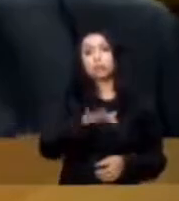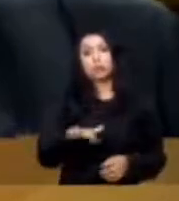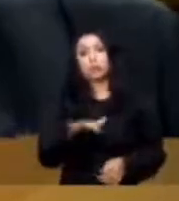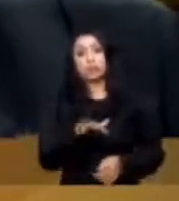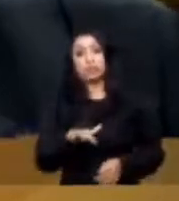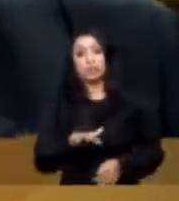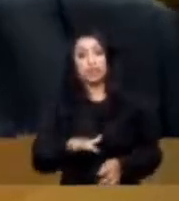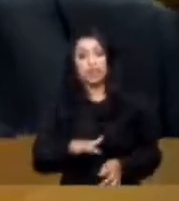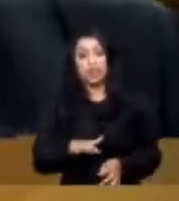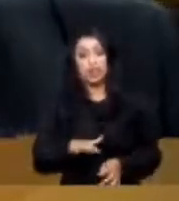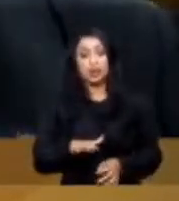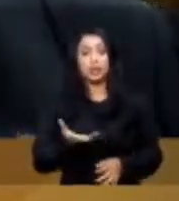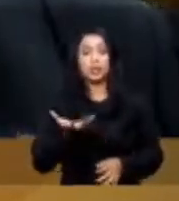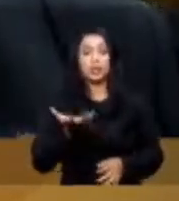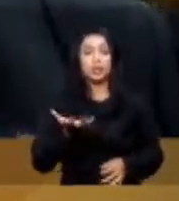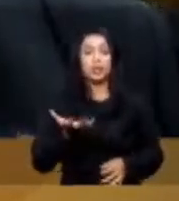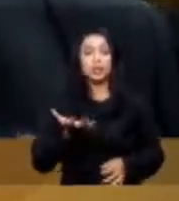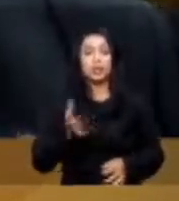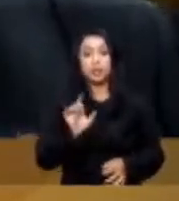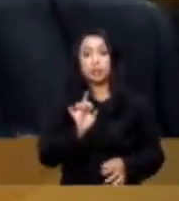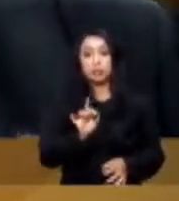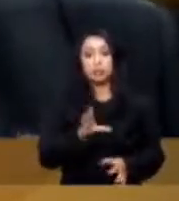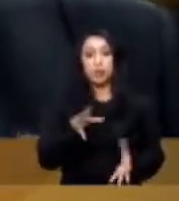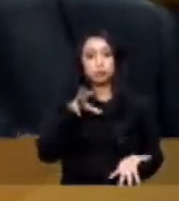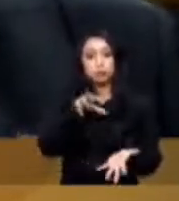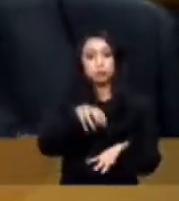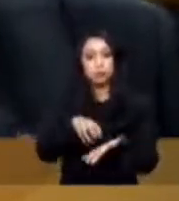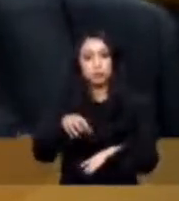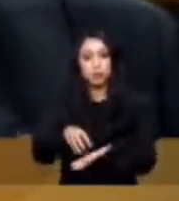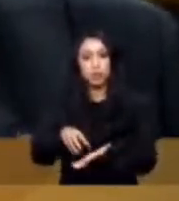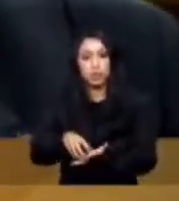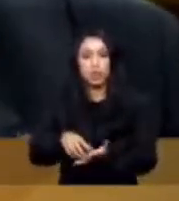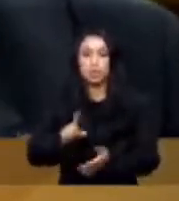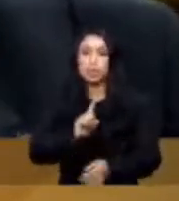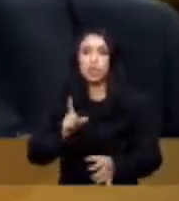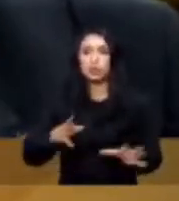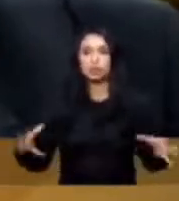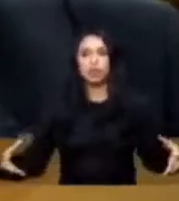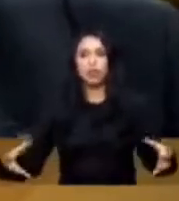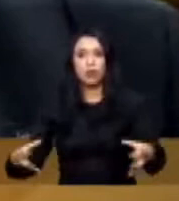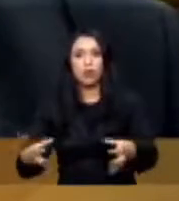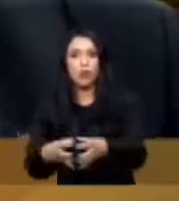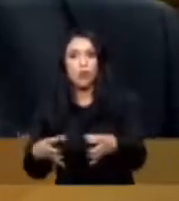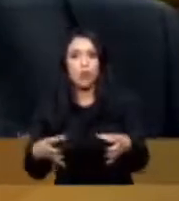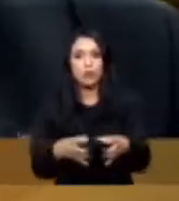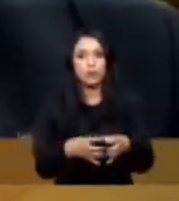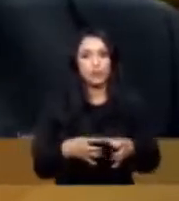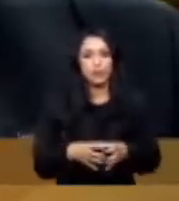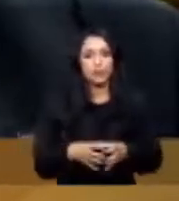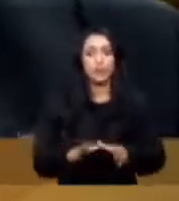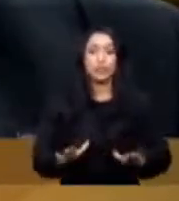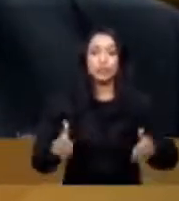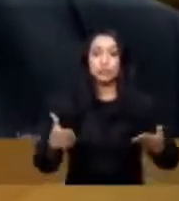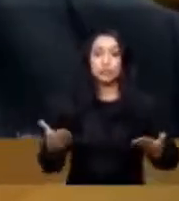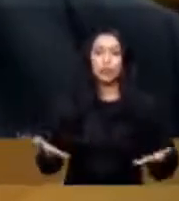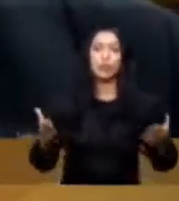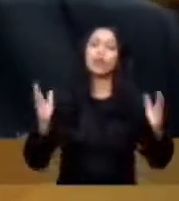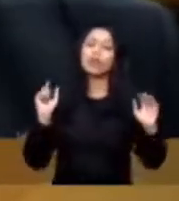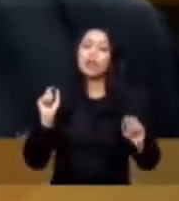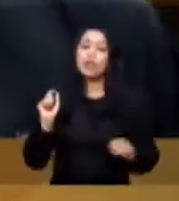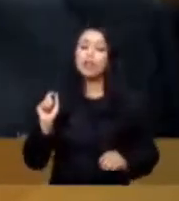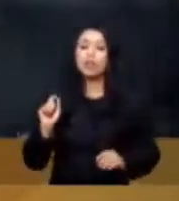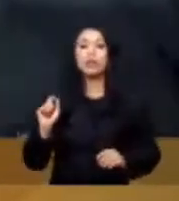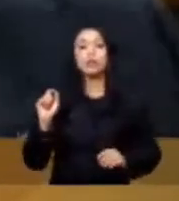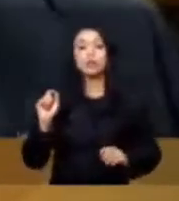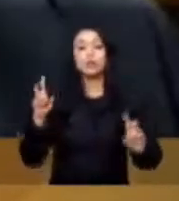universalizável, em interesse restrito, não em interesse coletivo. É esta a questão que move